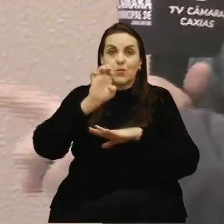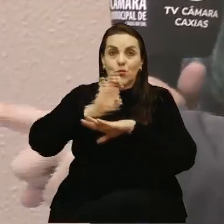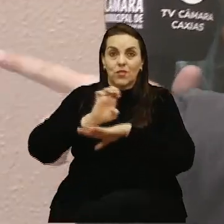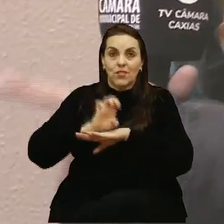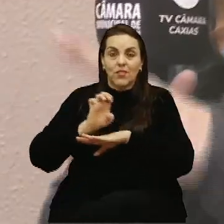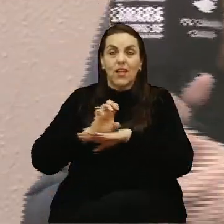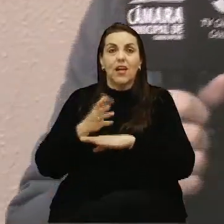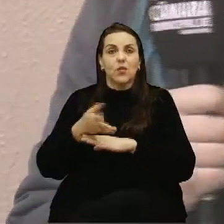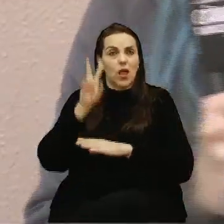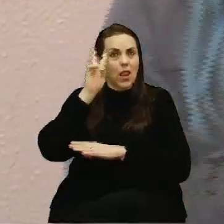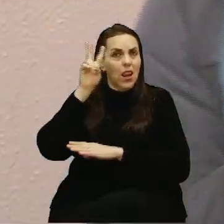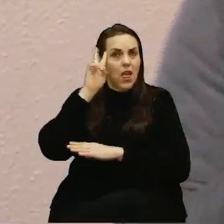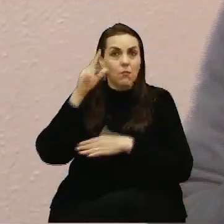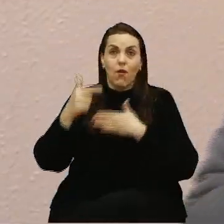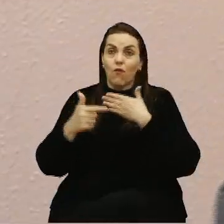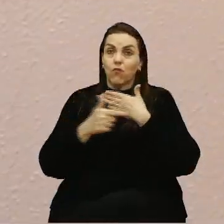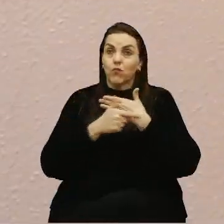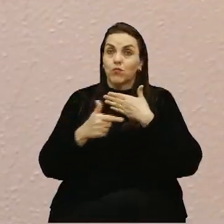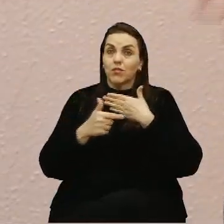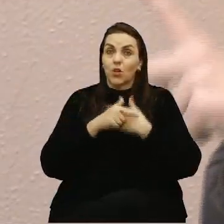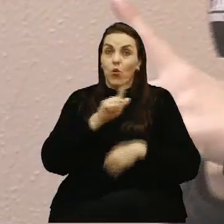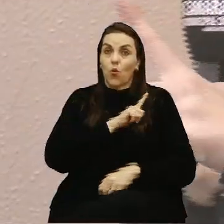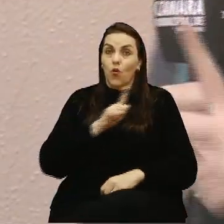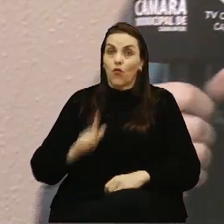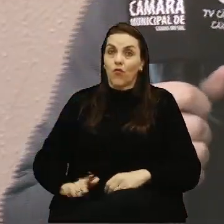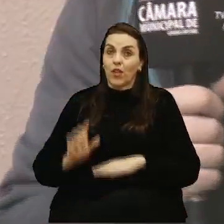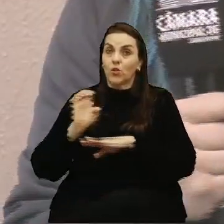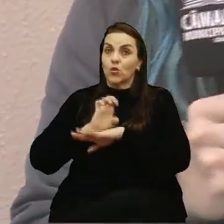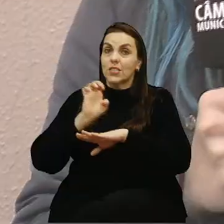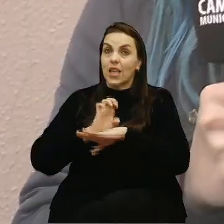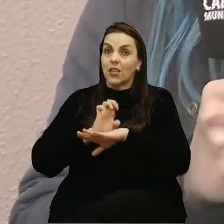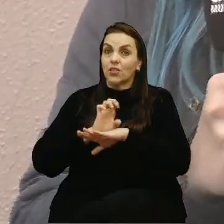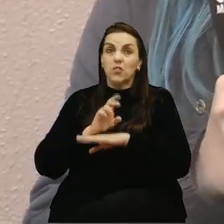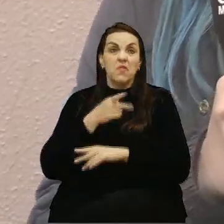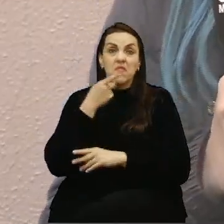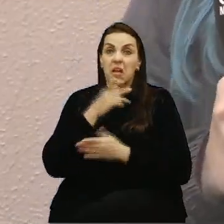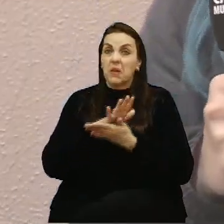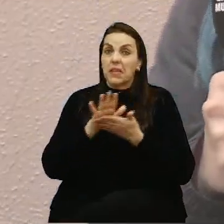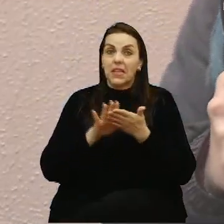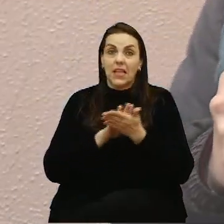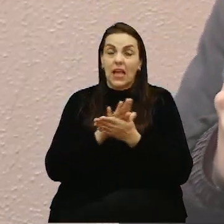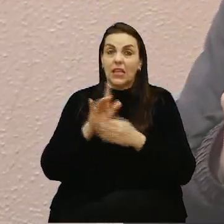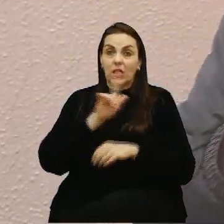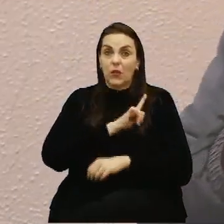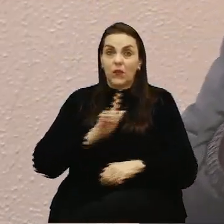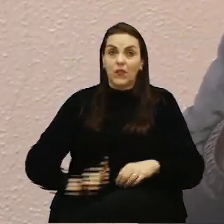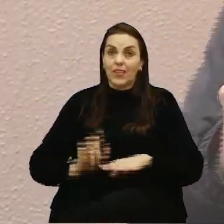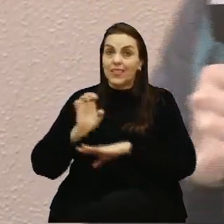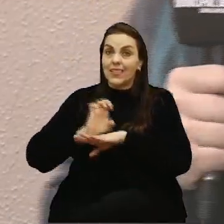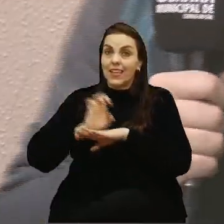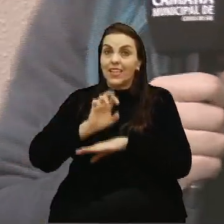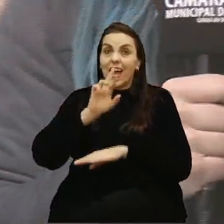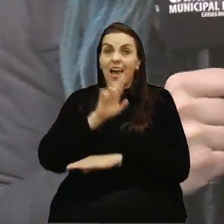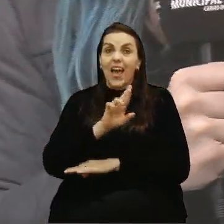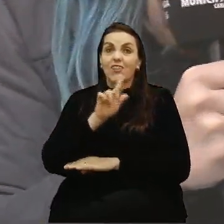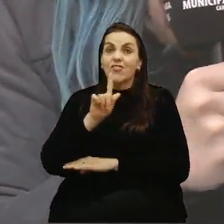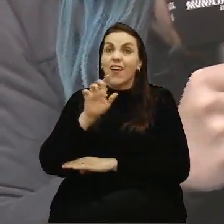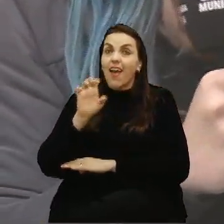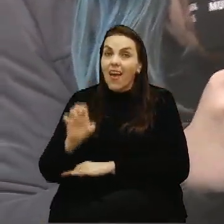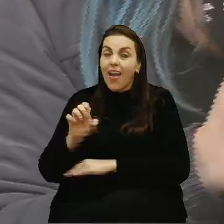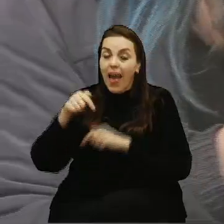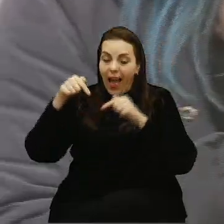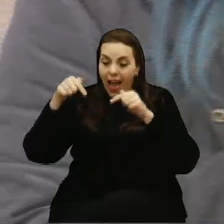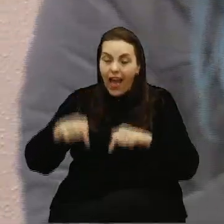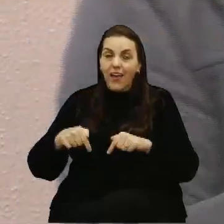aqui do papel do governo do estado. Nós não estamos falando aqui do governo do estado, mas a RGE está no Rio Grande do Sul. O